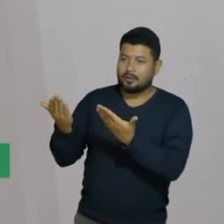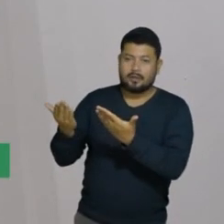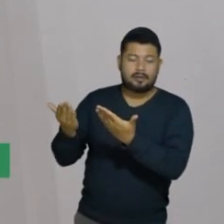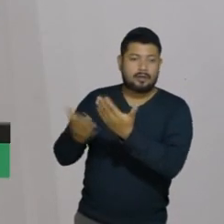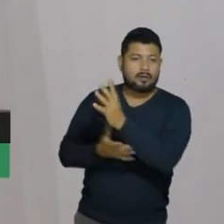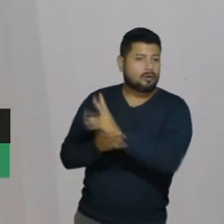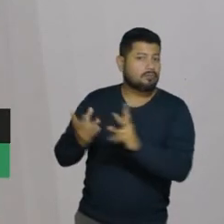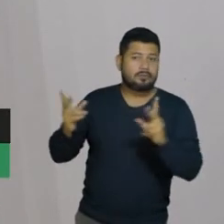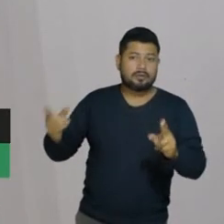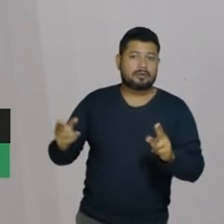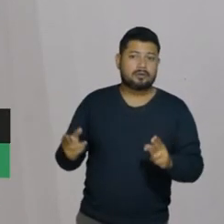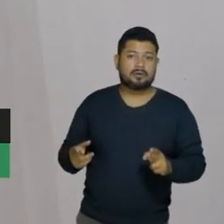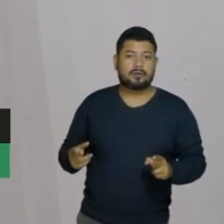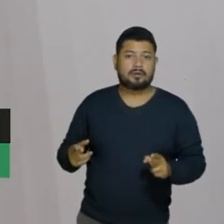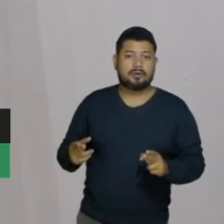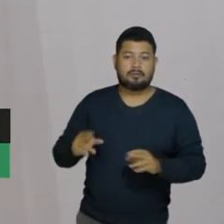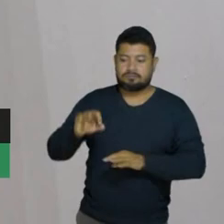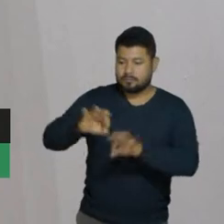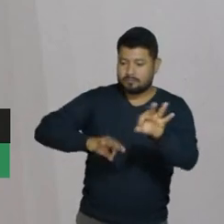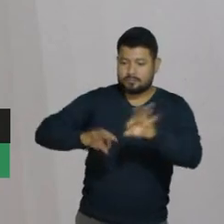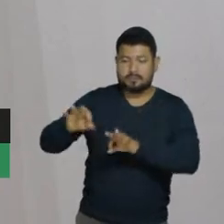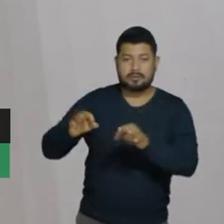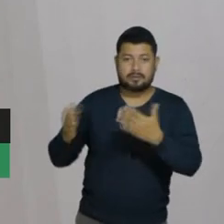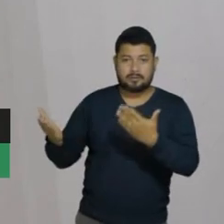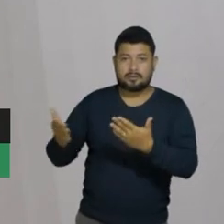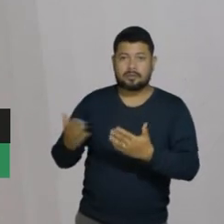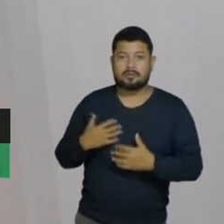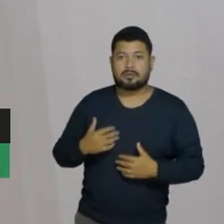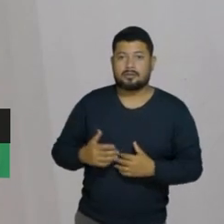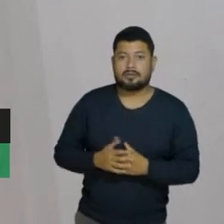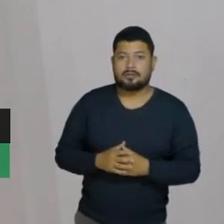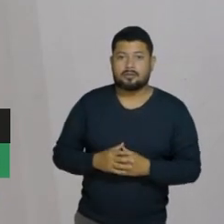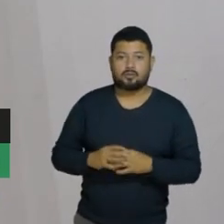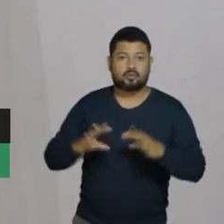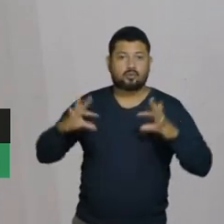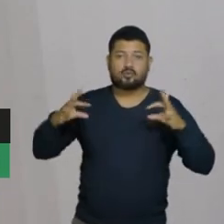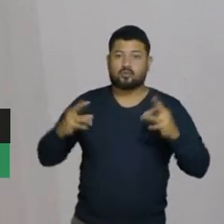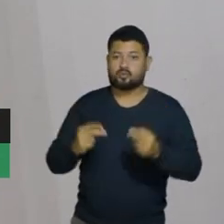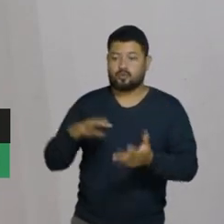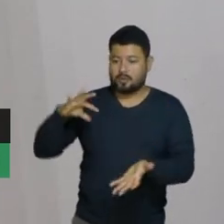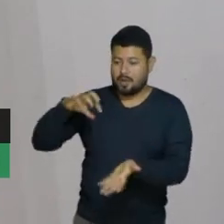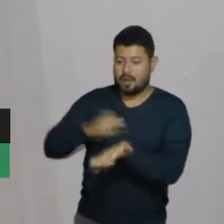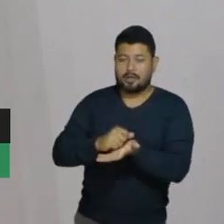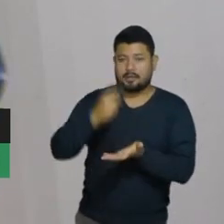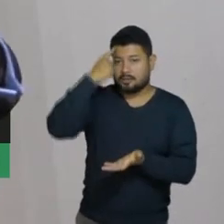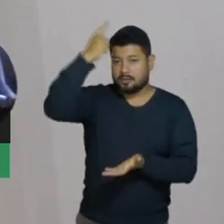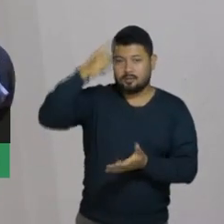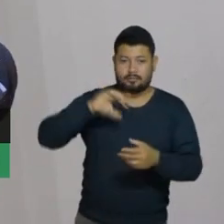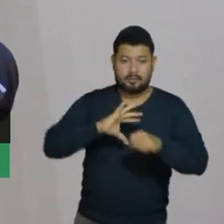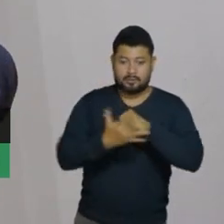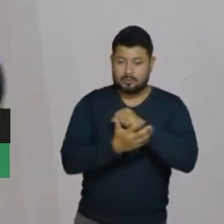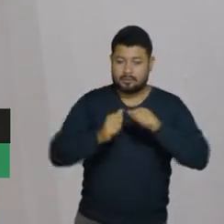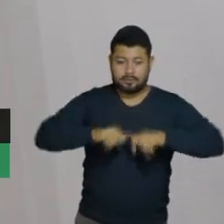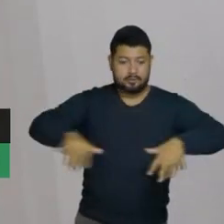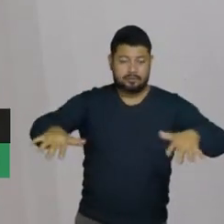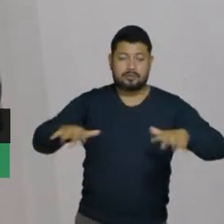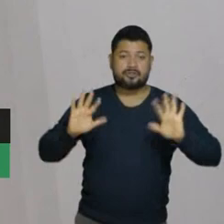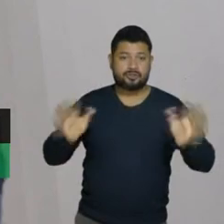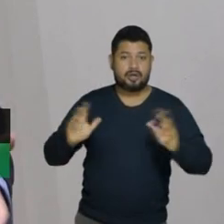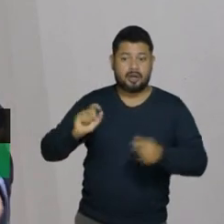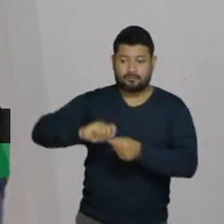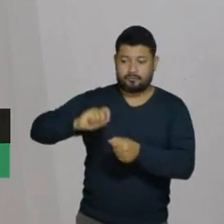só copiar. Recurso direto, está todo mundo cadastrado lá por causa da pandemia, está tudo feito. Só